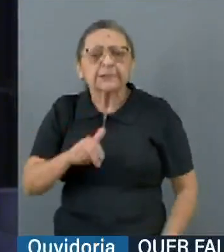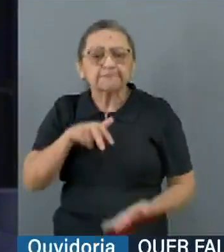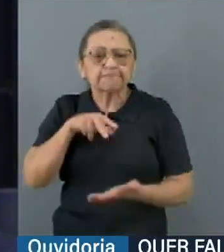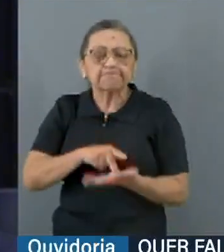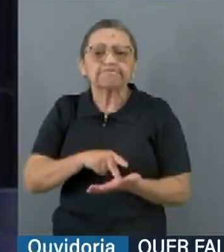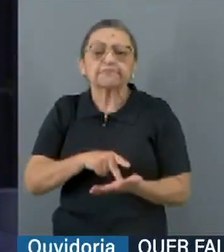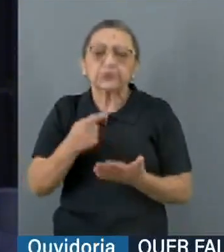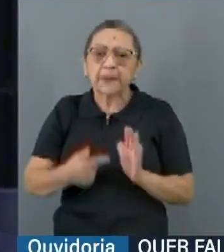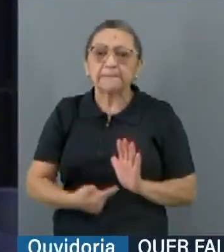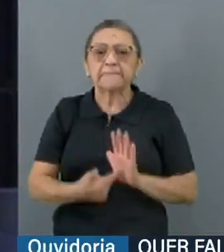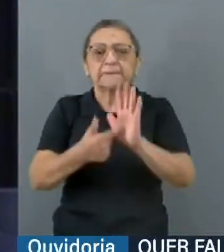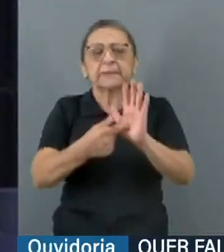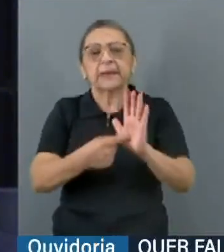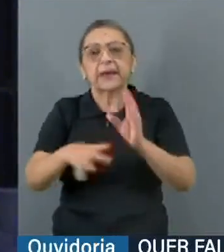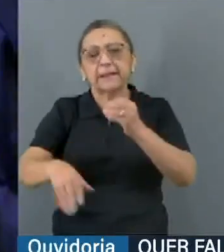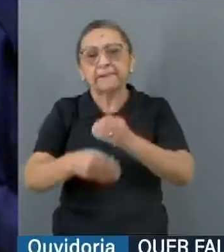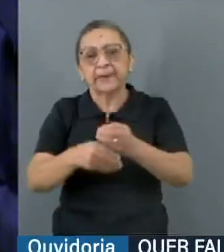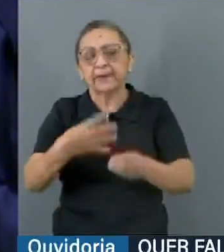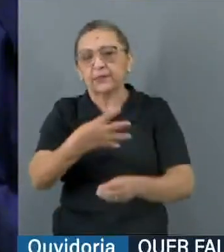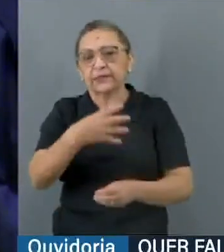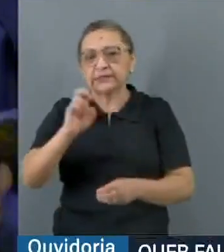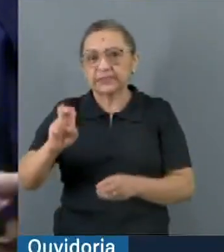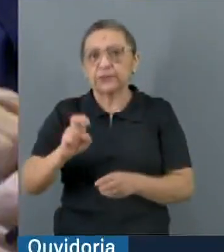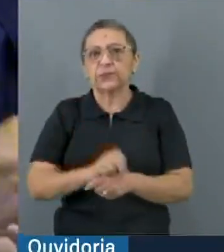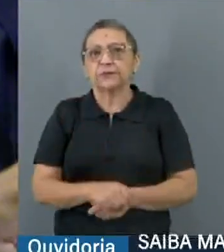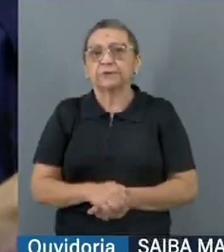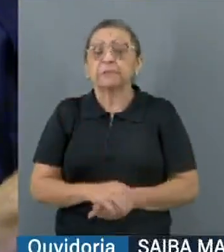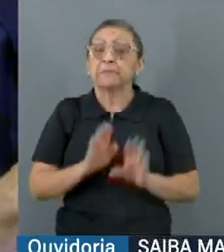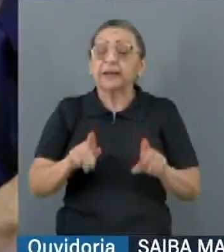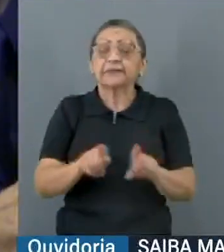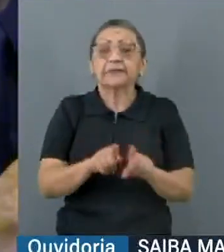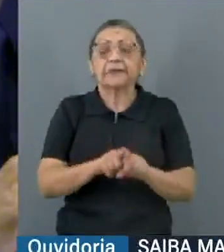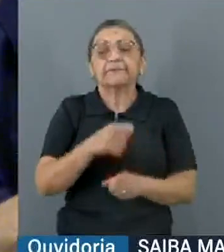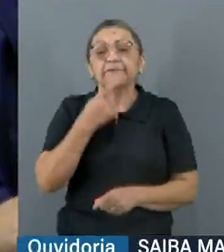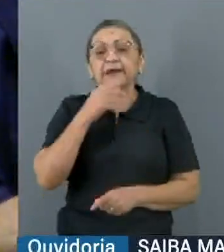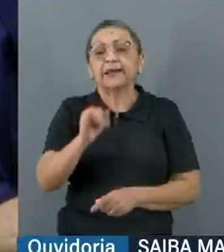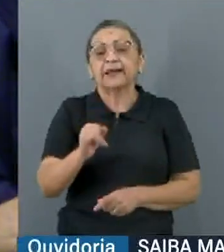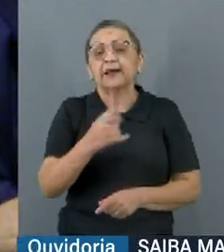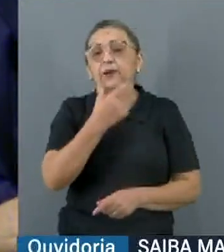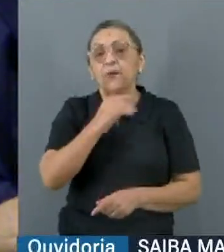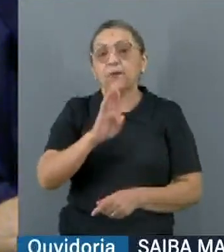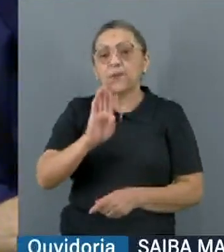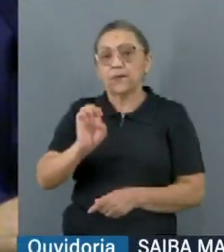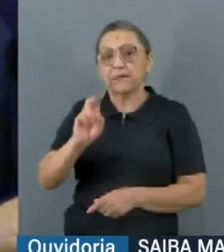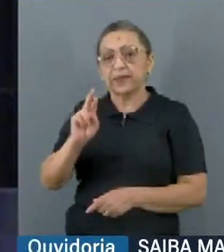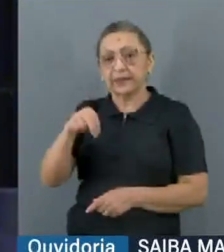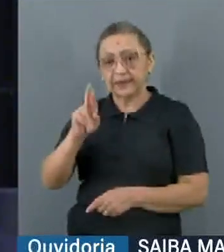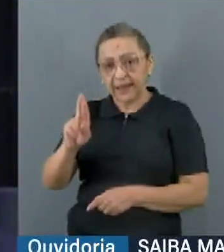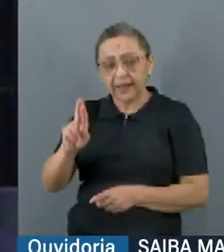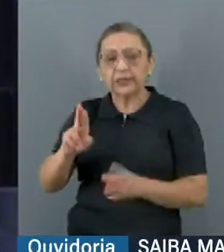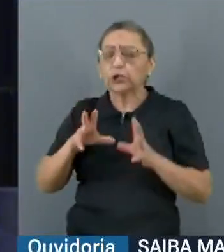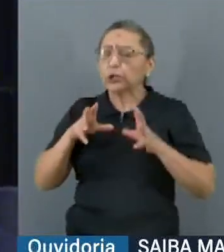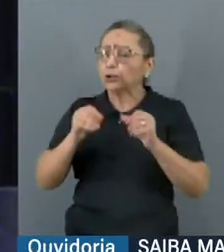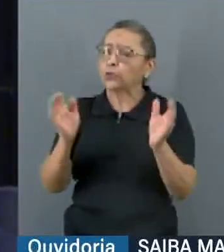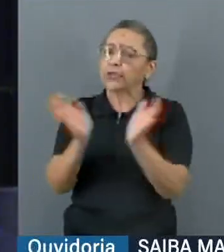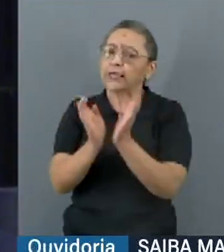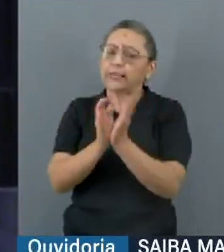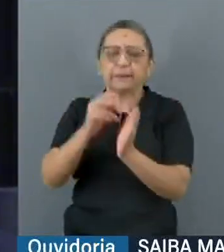de apresentar a PEC 45, mas não posso deixar de mencionar o Bernard Appy e toda a equipe do Bernard